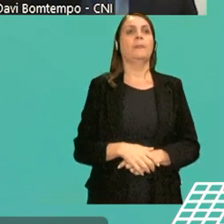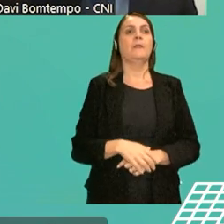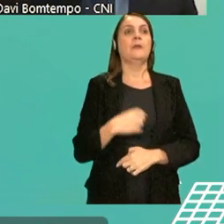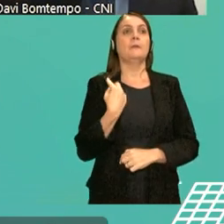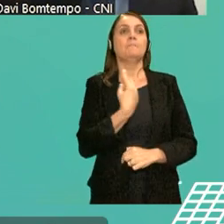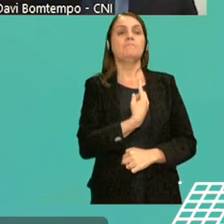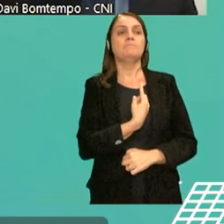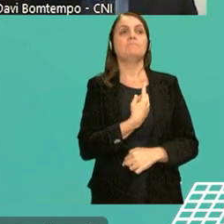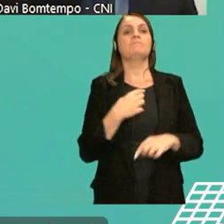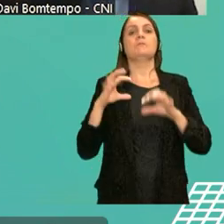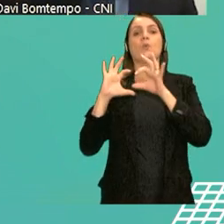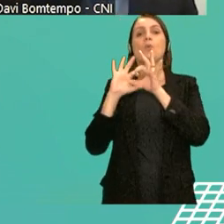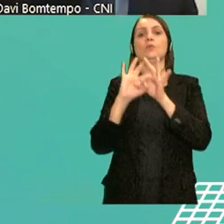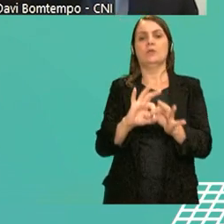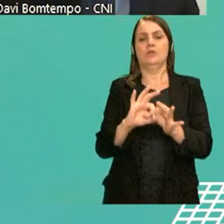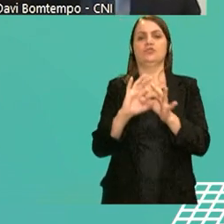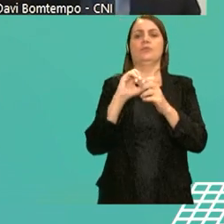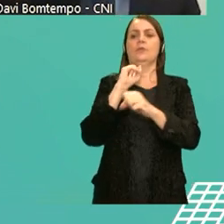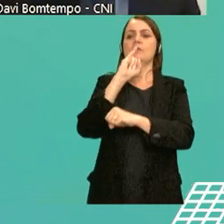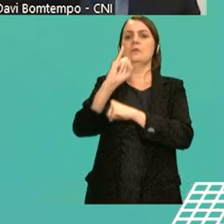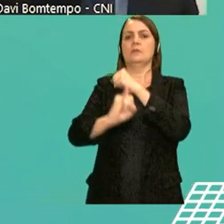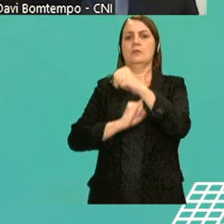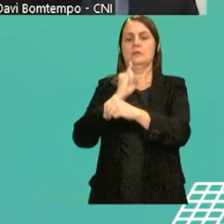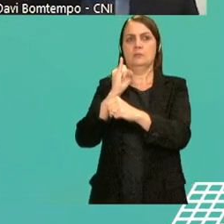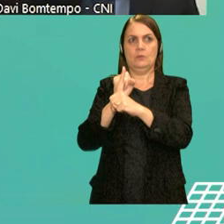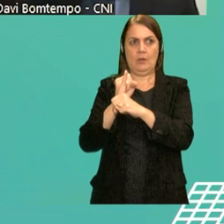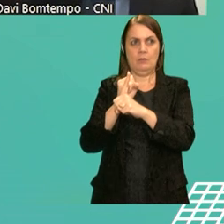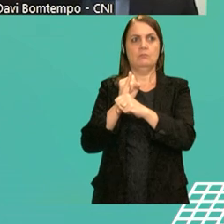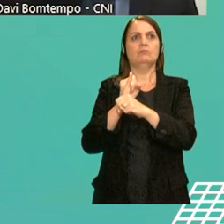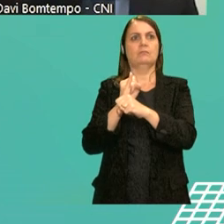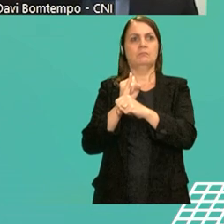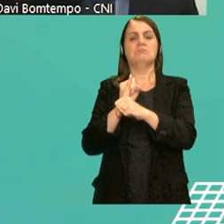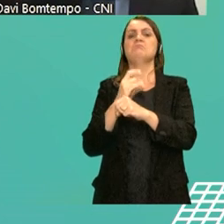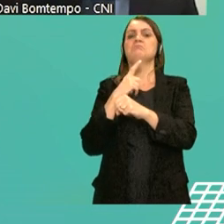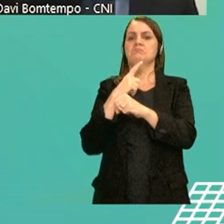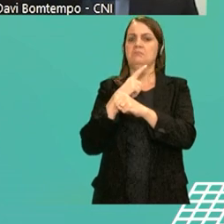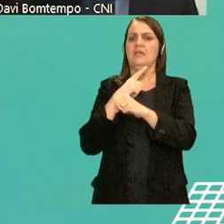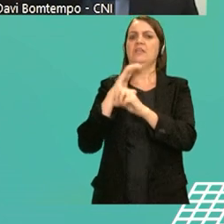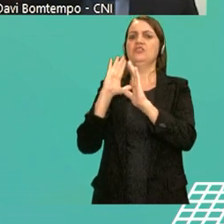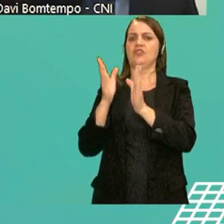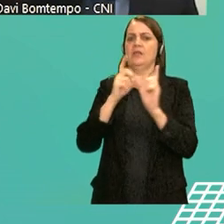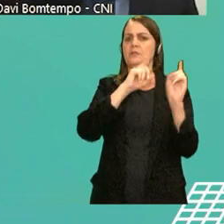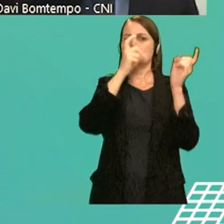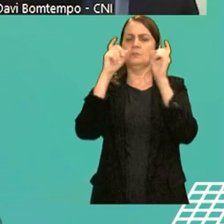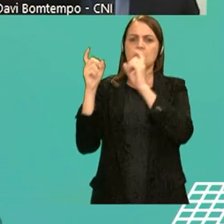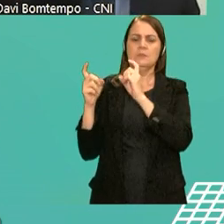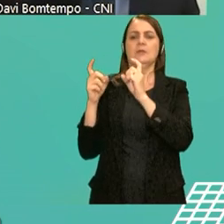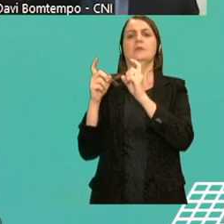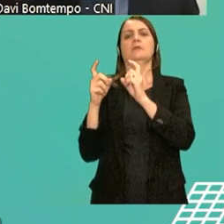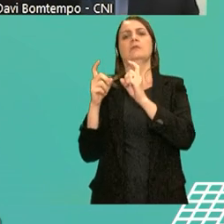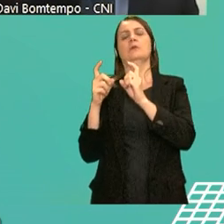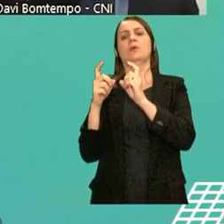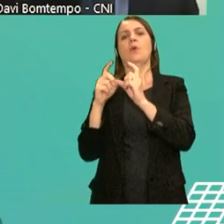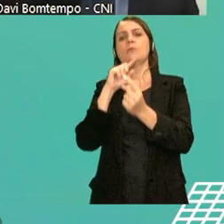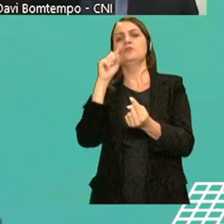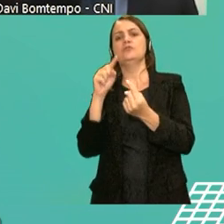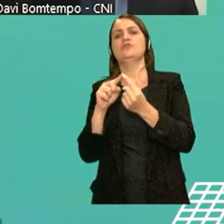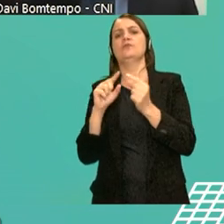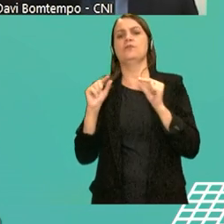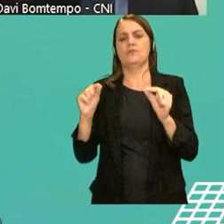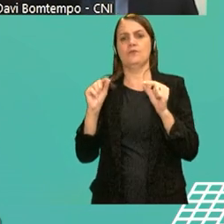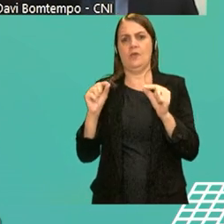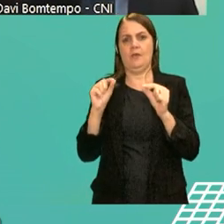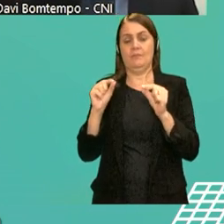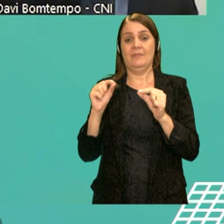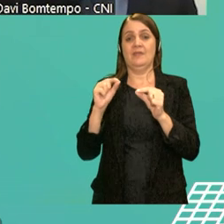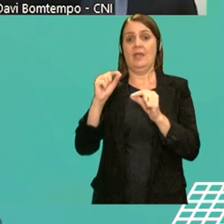também no contexto internacional, o chamado CBAM, né, que são o ajuste de carbono na fronteira, que vem também demandar